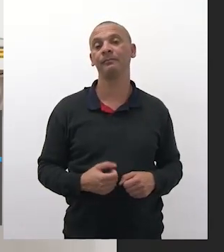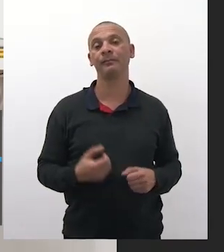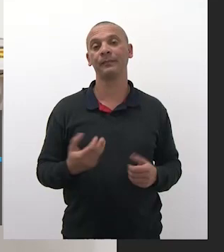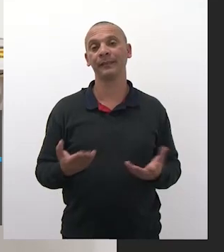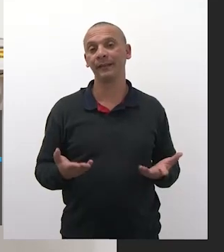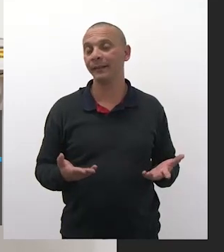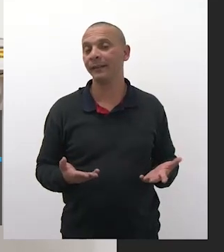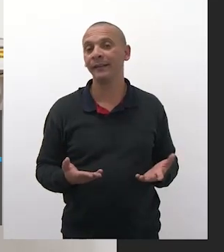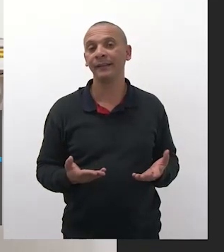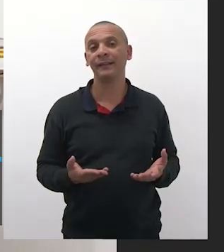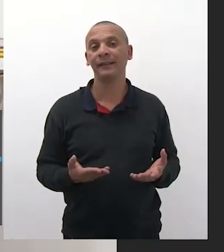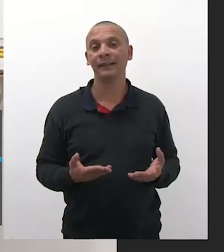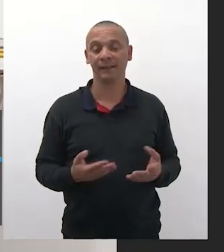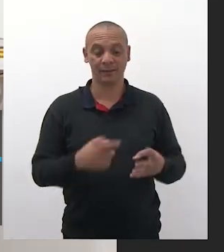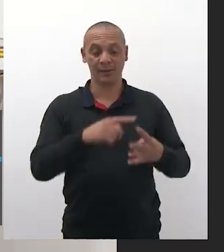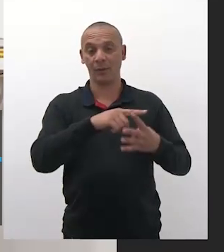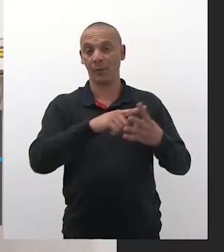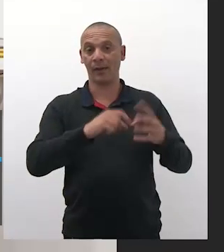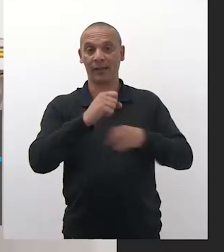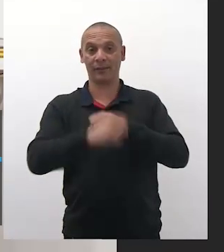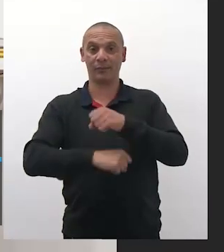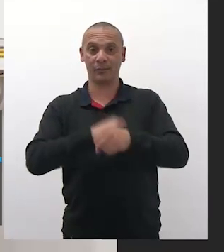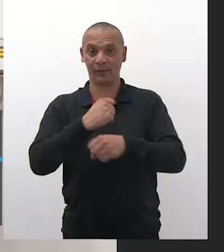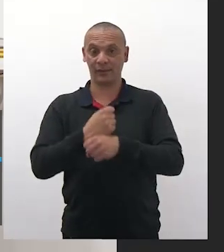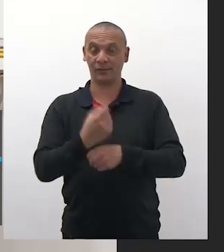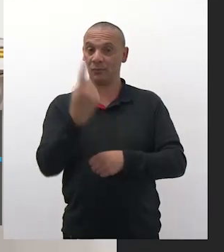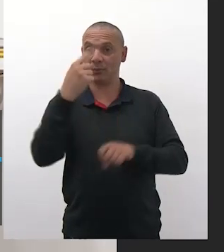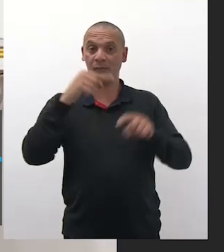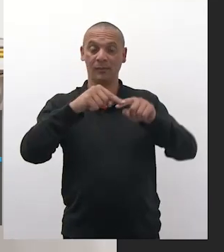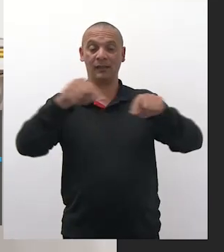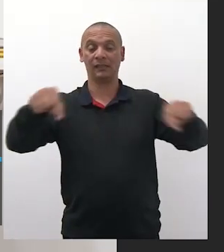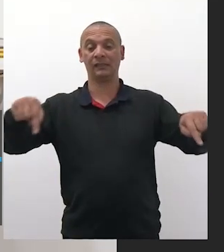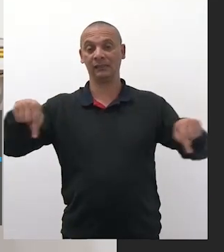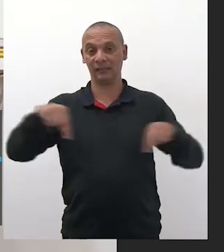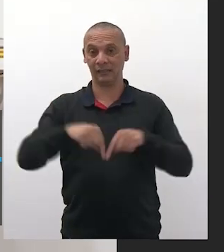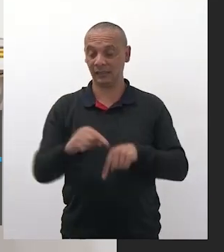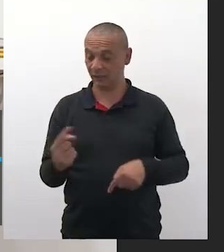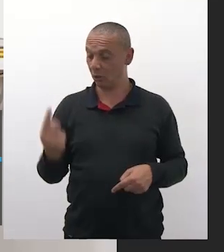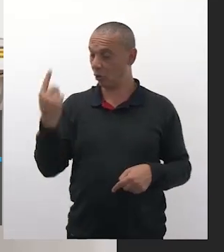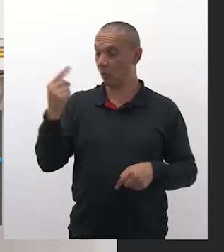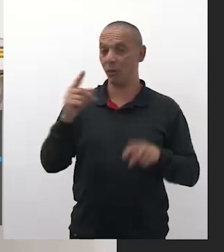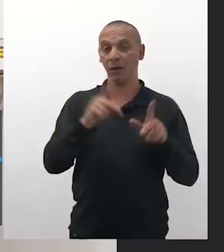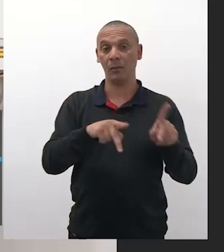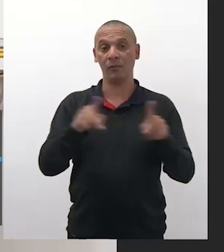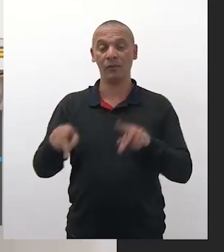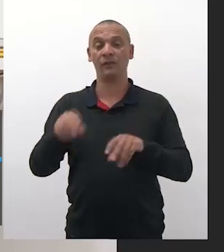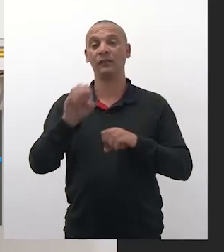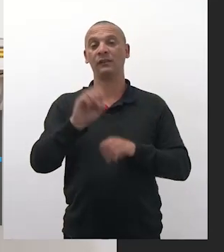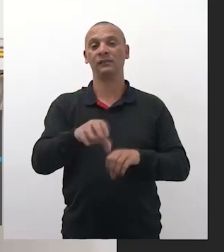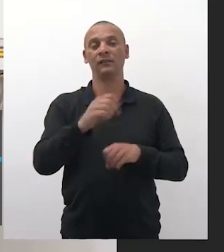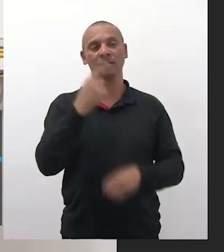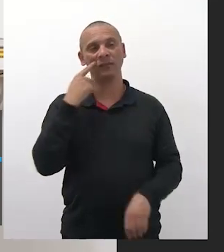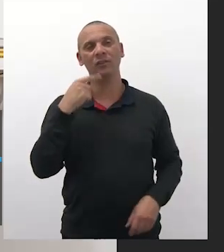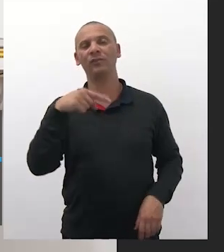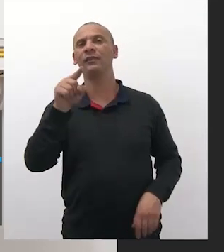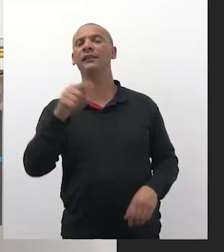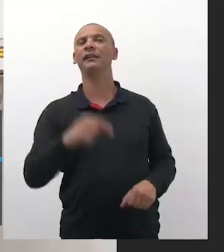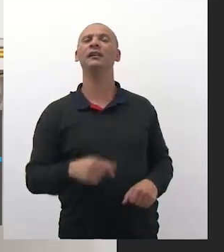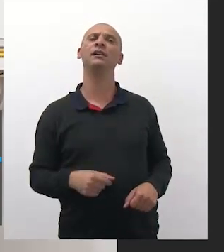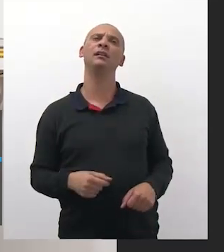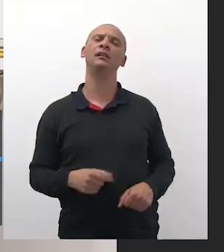Então eram os 4 anos de primário numa sala só para uma única professora. Aí eu olhei para